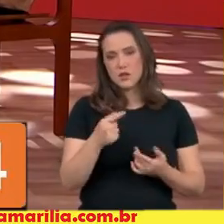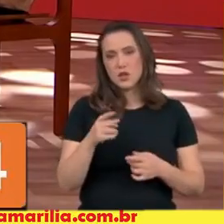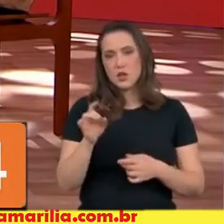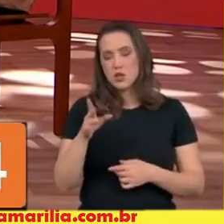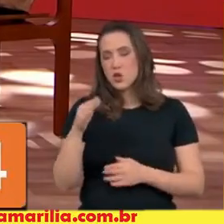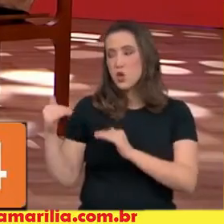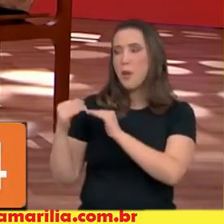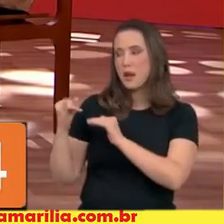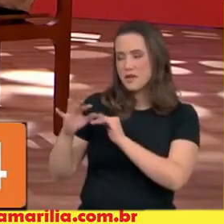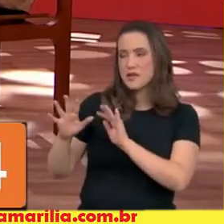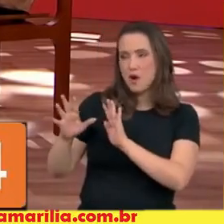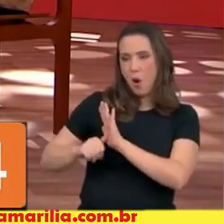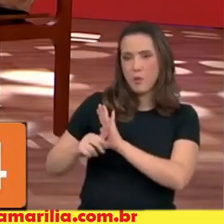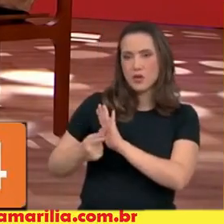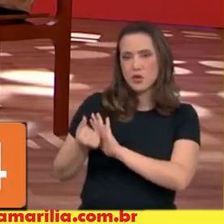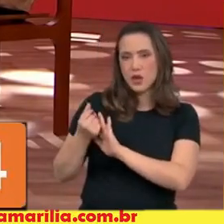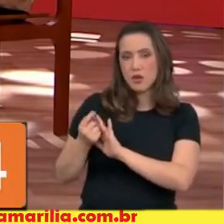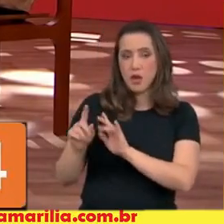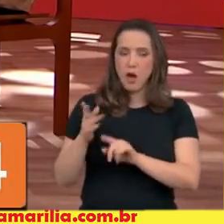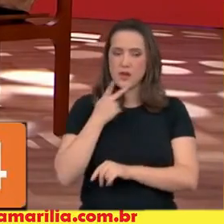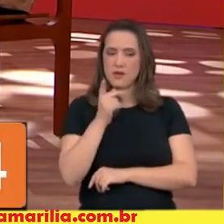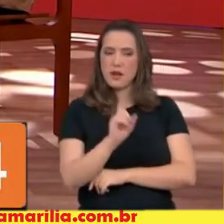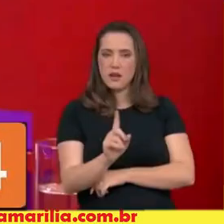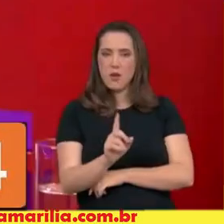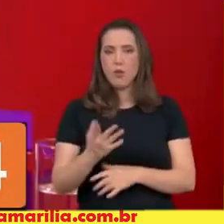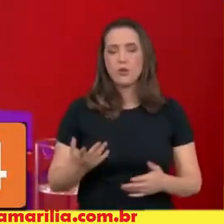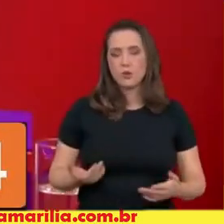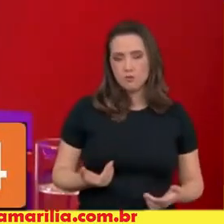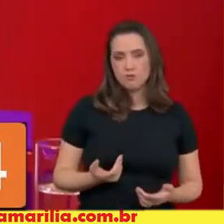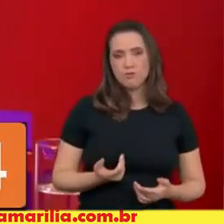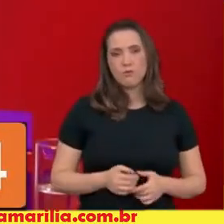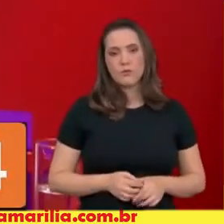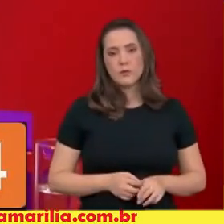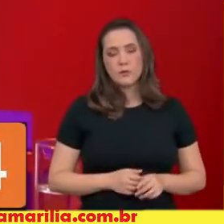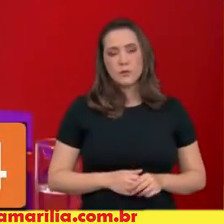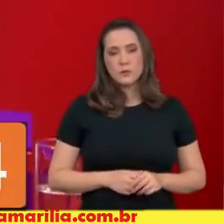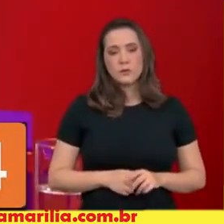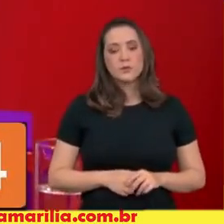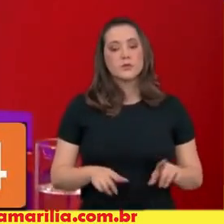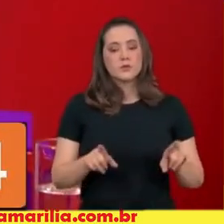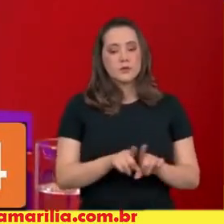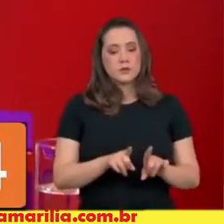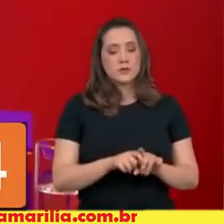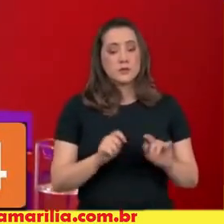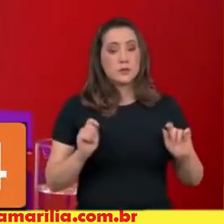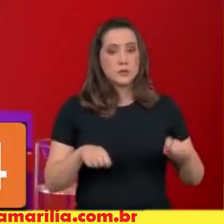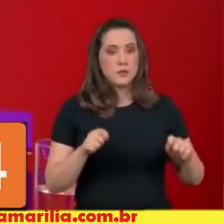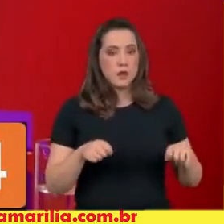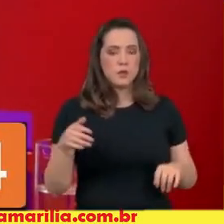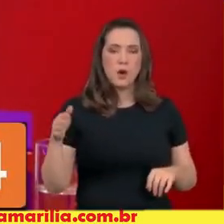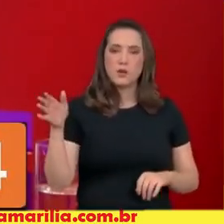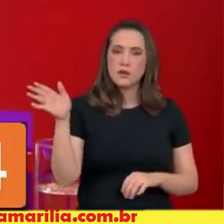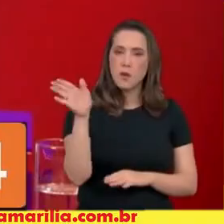E é obrigado a falar que não está a favor. Claro. E sim, também pode ser uma bandeira que